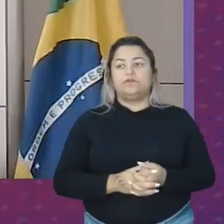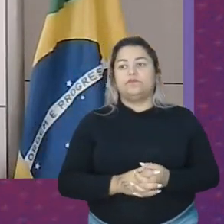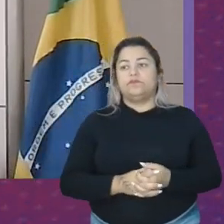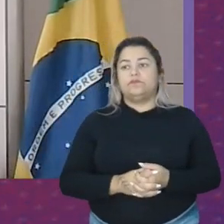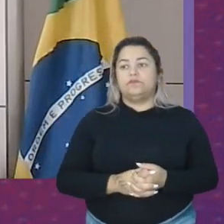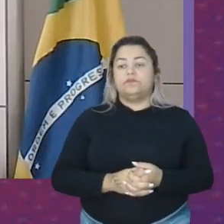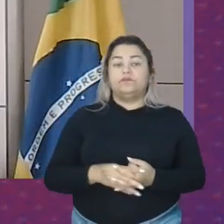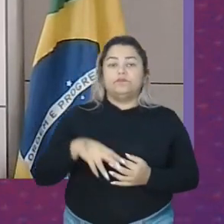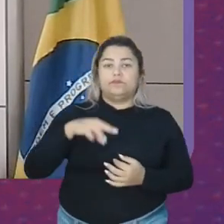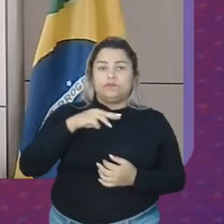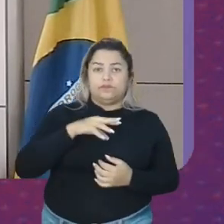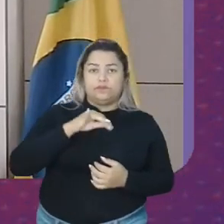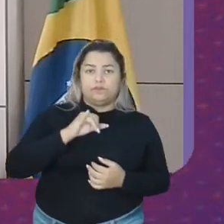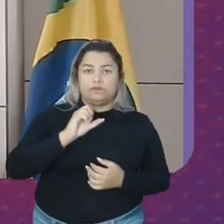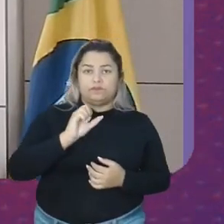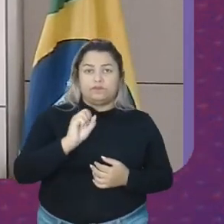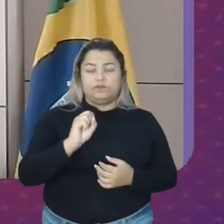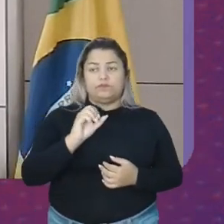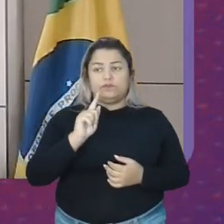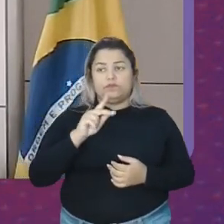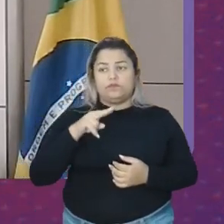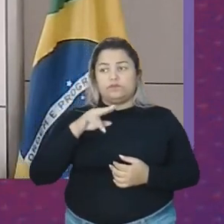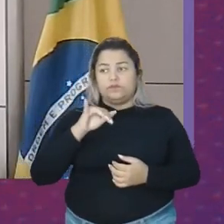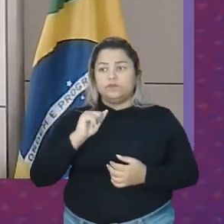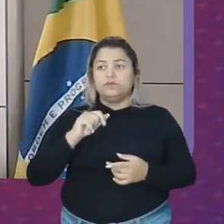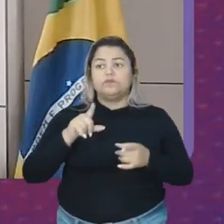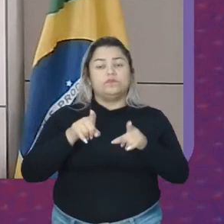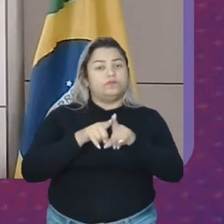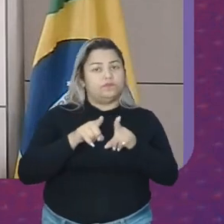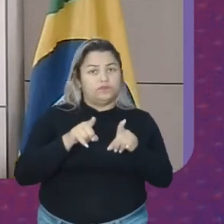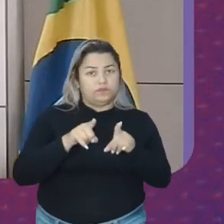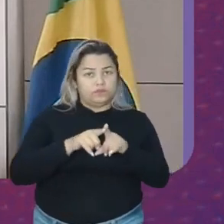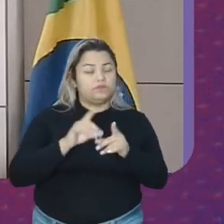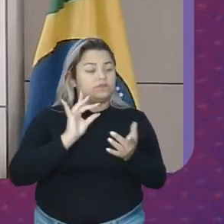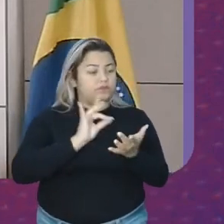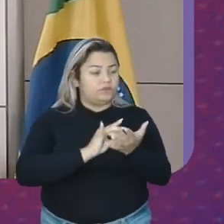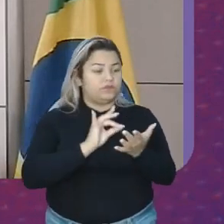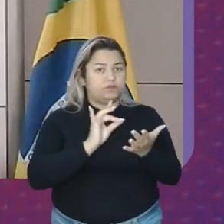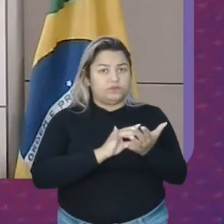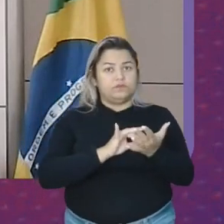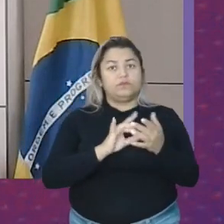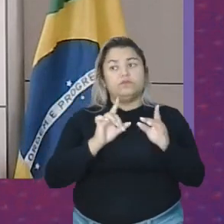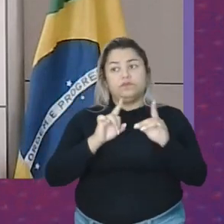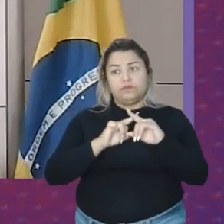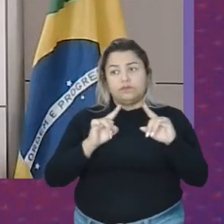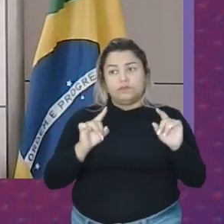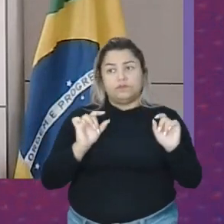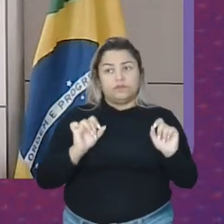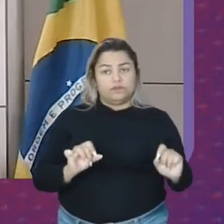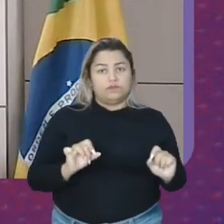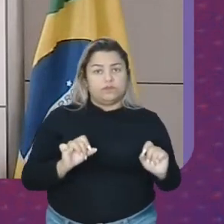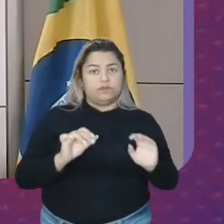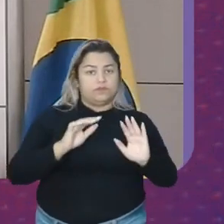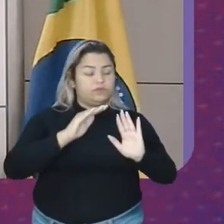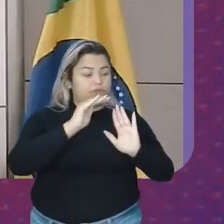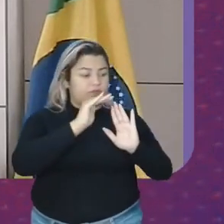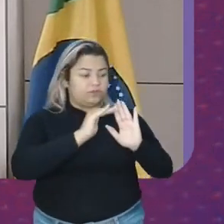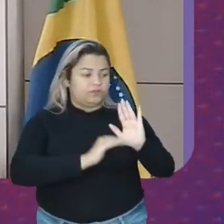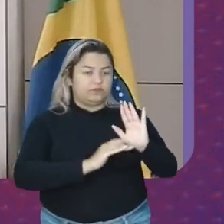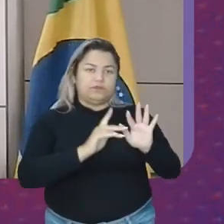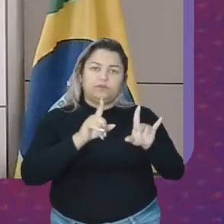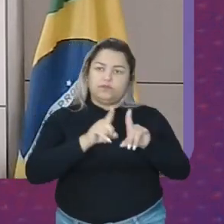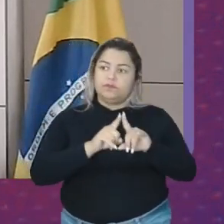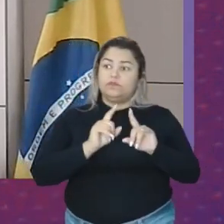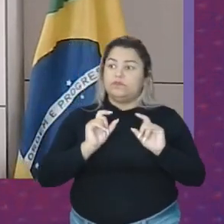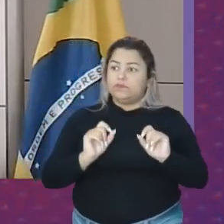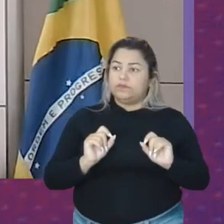A misoginia contra as mulheres, ela é algo que é real, mas ela é formulada também assim, na